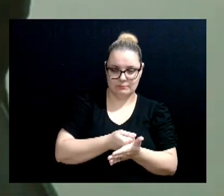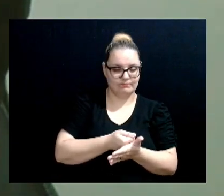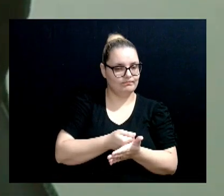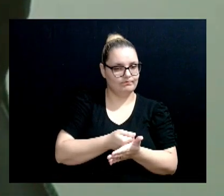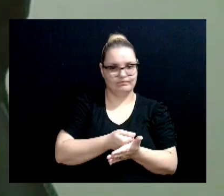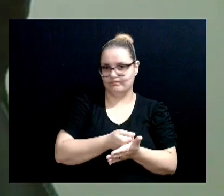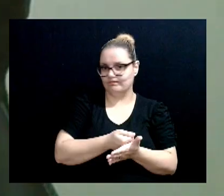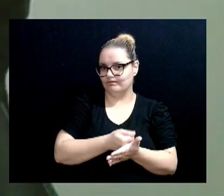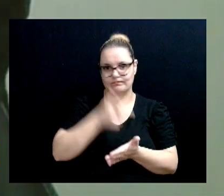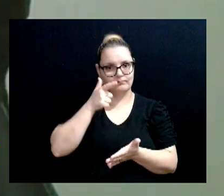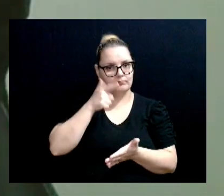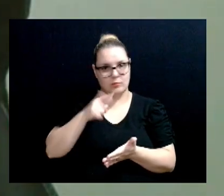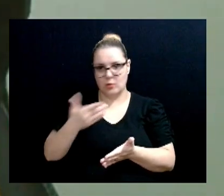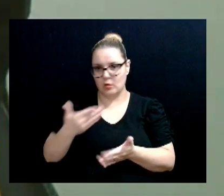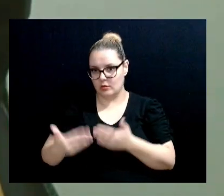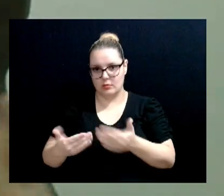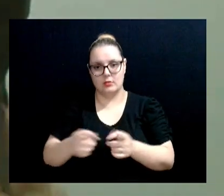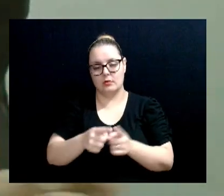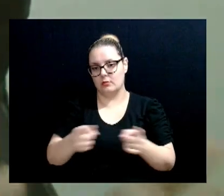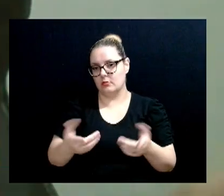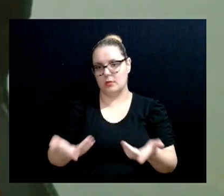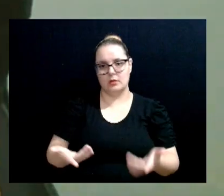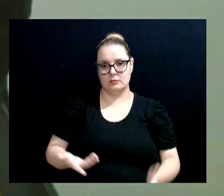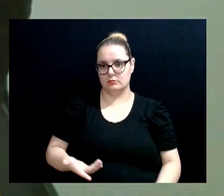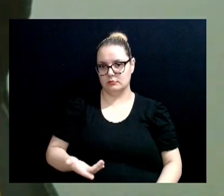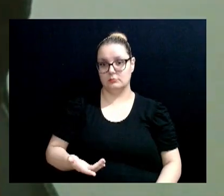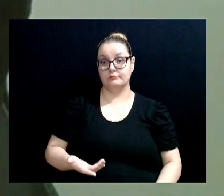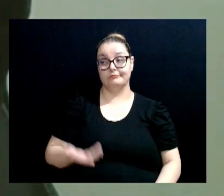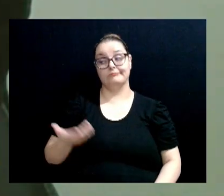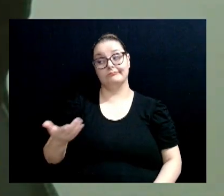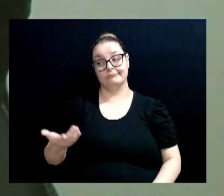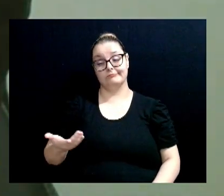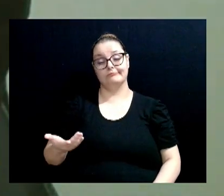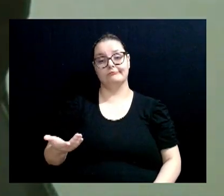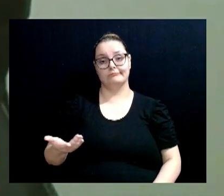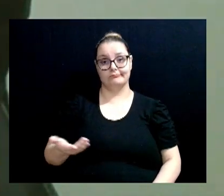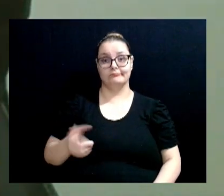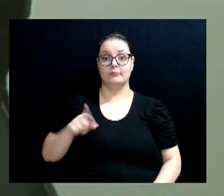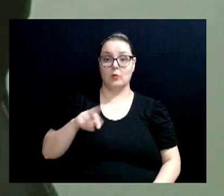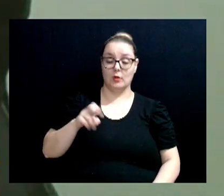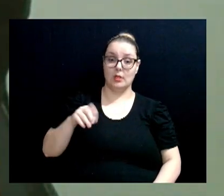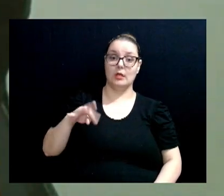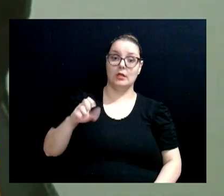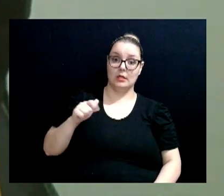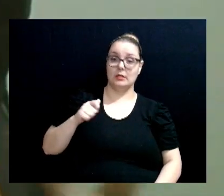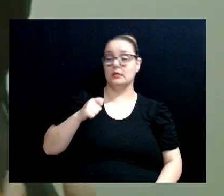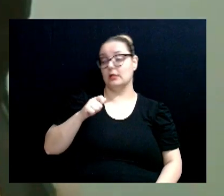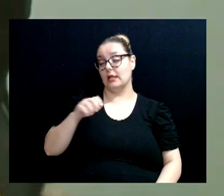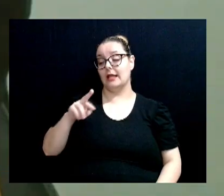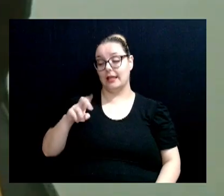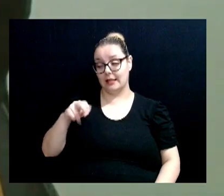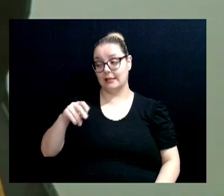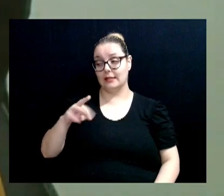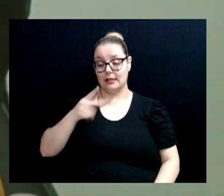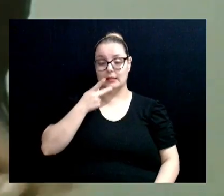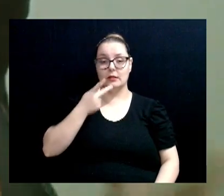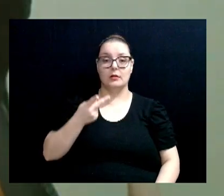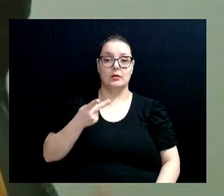longo prazo. Então, entra muito no que a Renata falou também, né? Na questão da